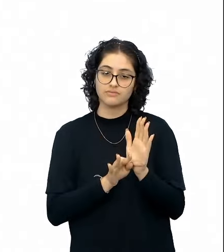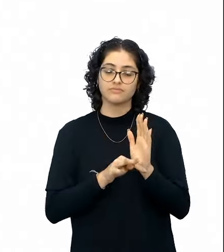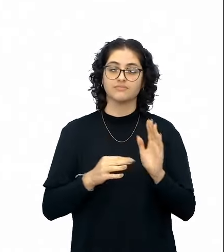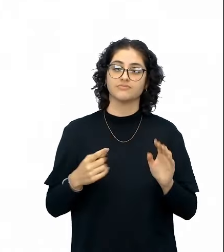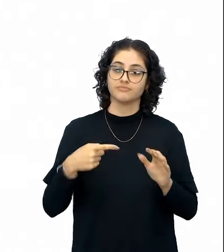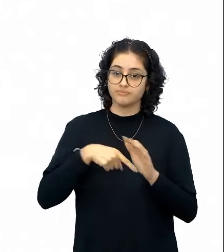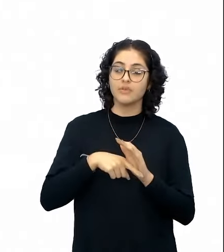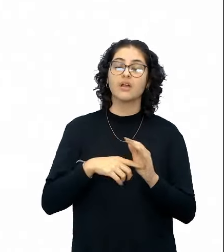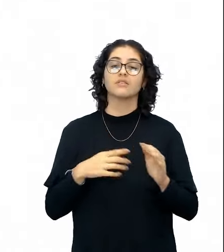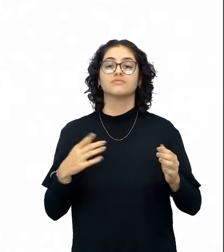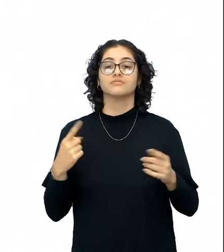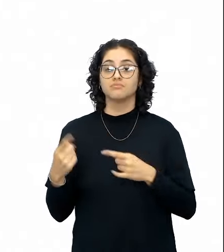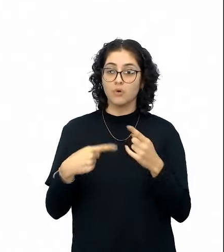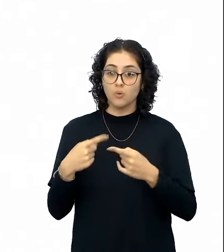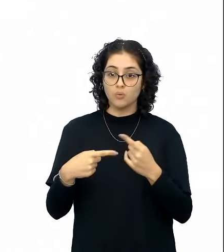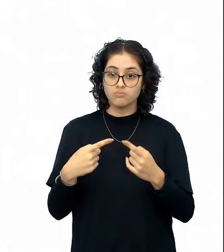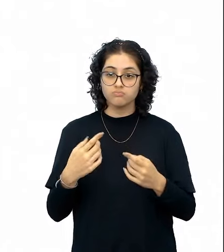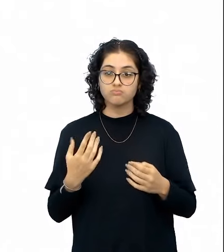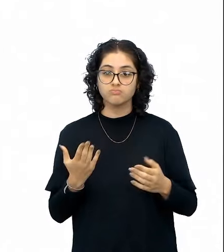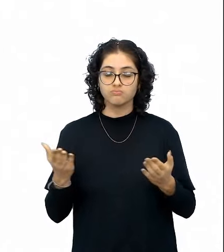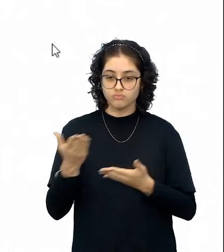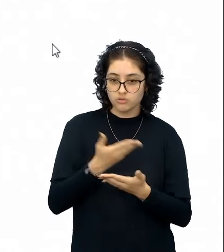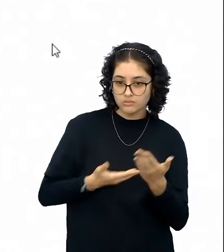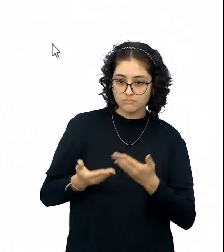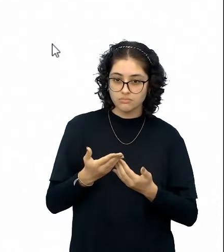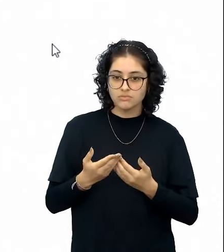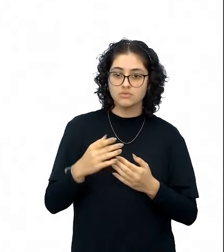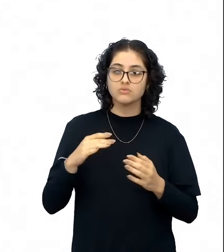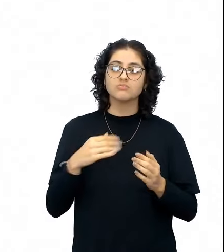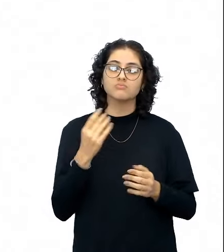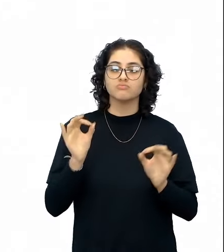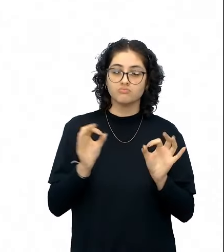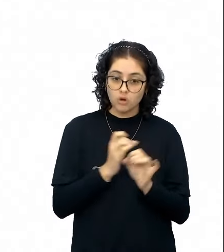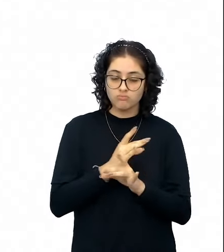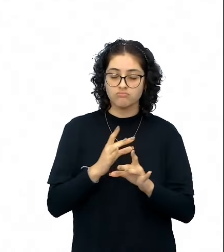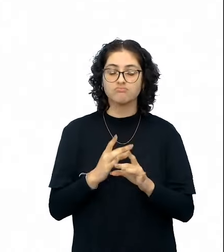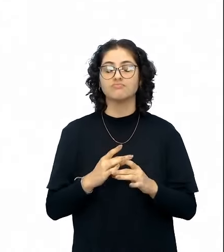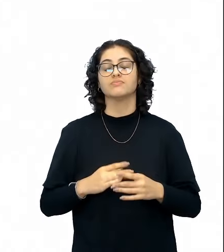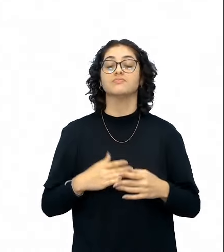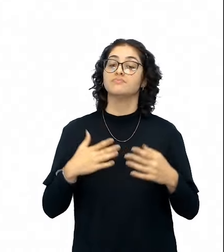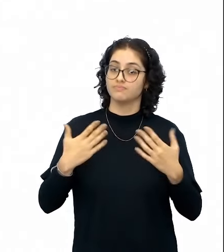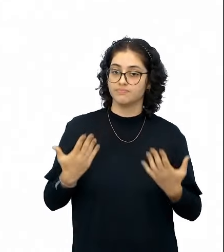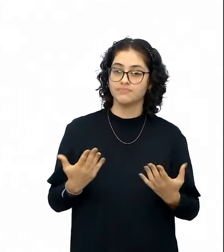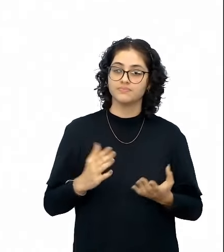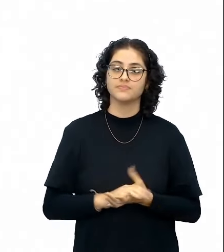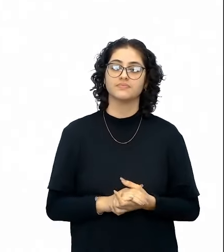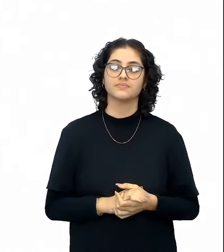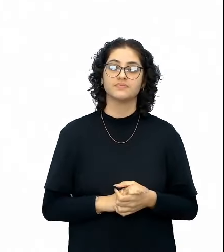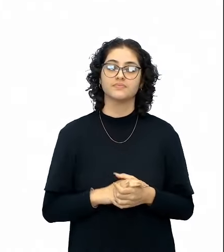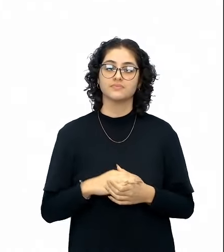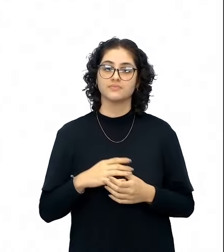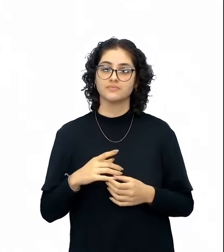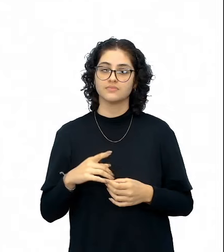no finalmente, socialização das produções. Pois bem,